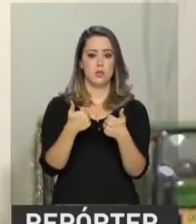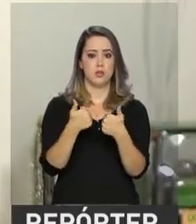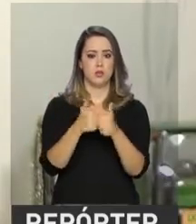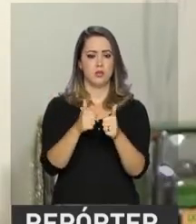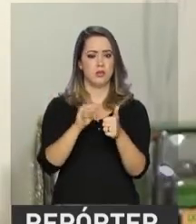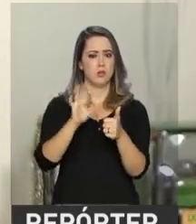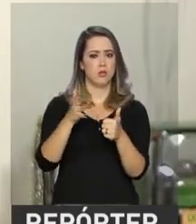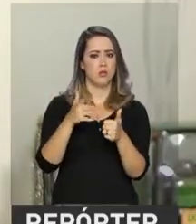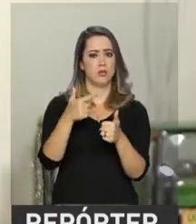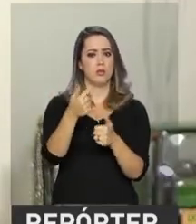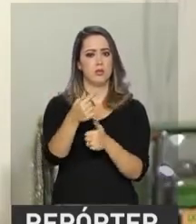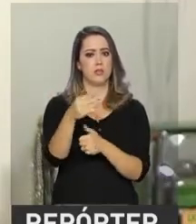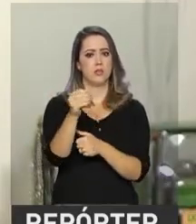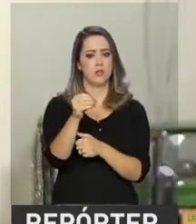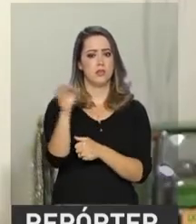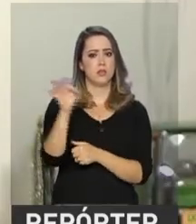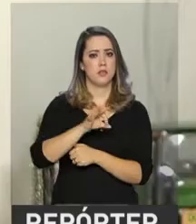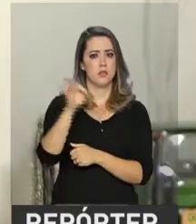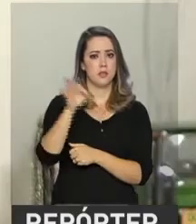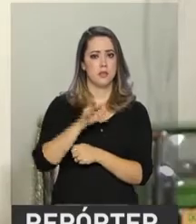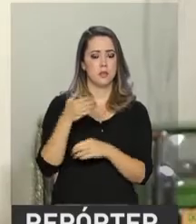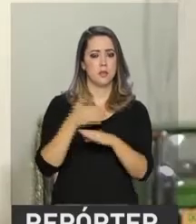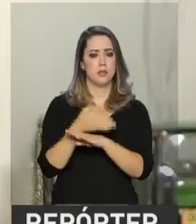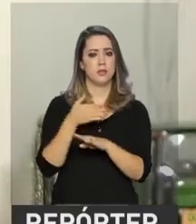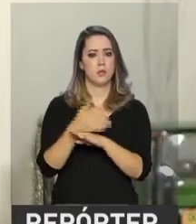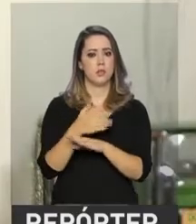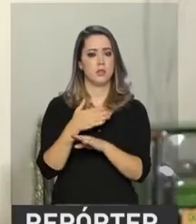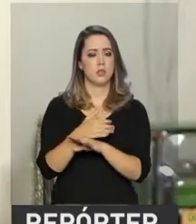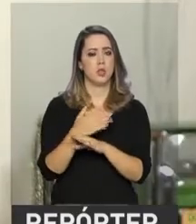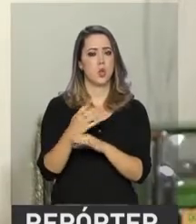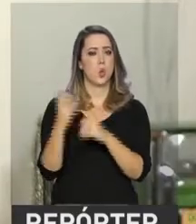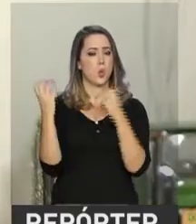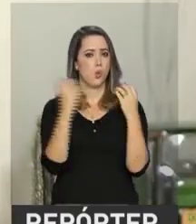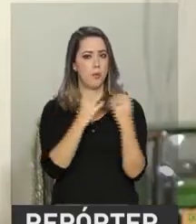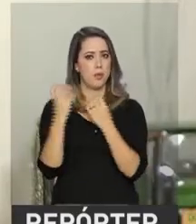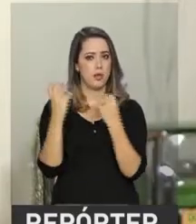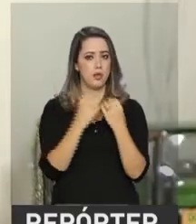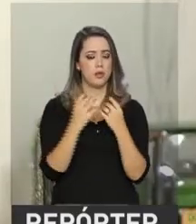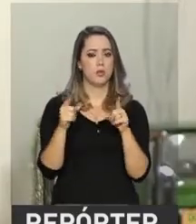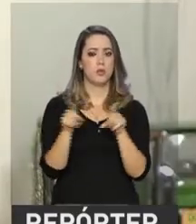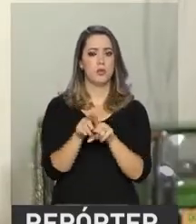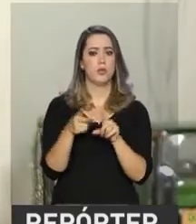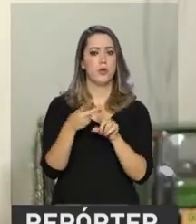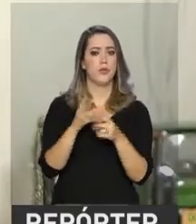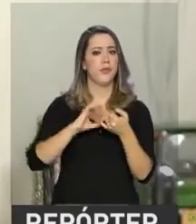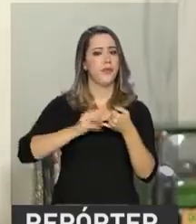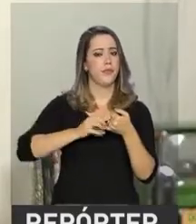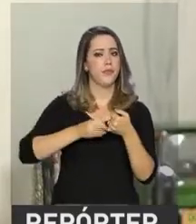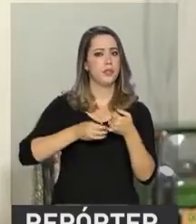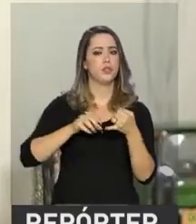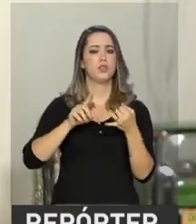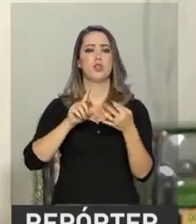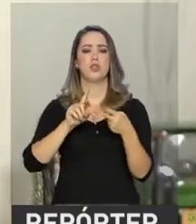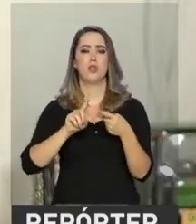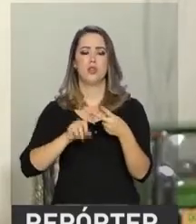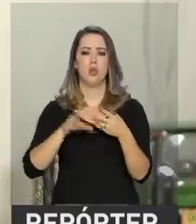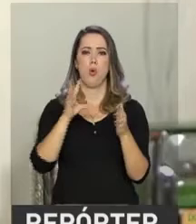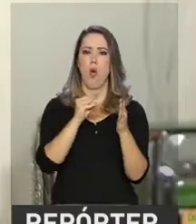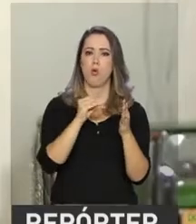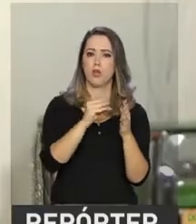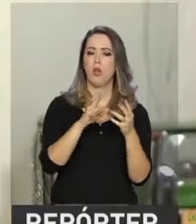de 70% dela, entra com milho. E temos aí, entra feijão, entra uma parte de